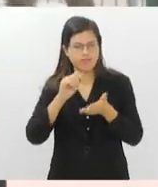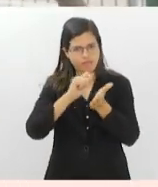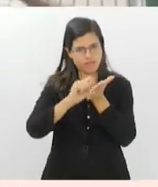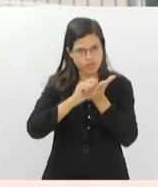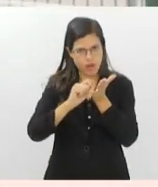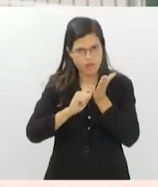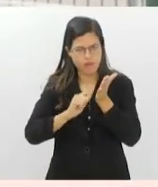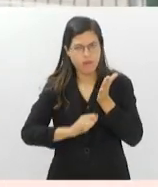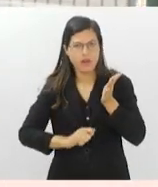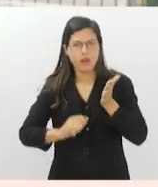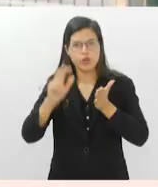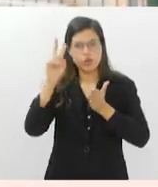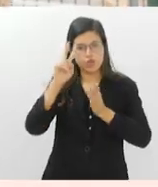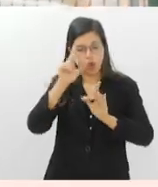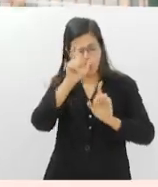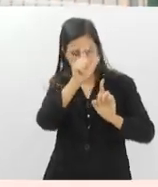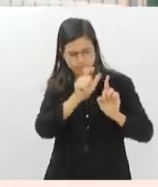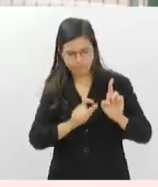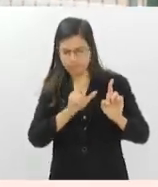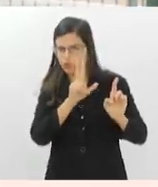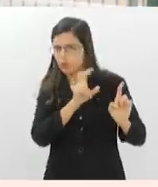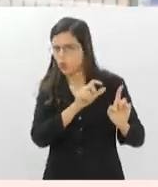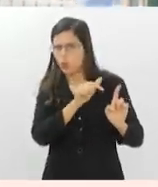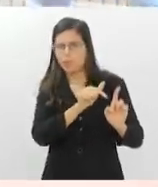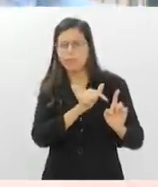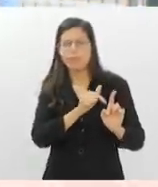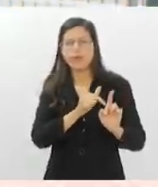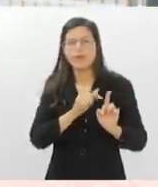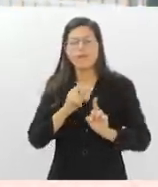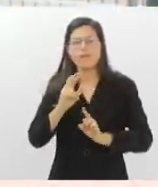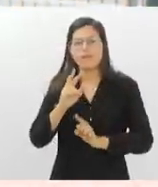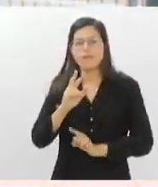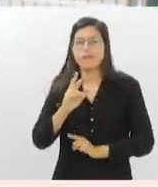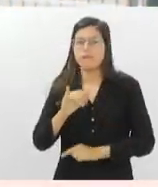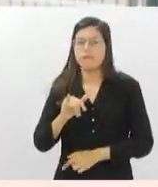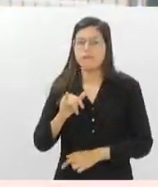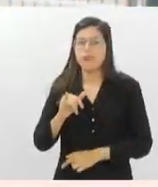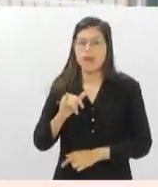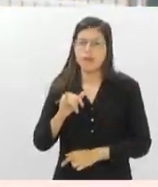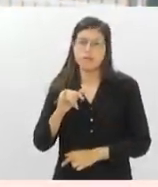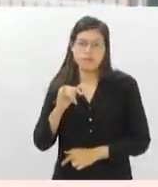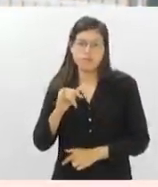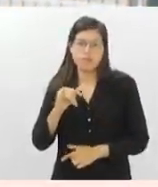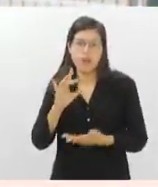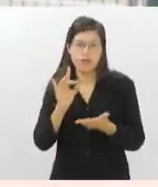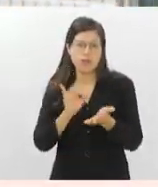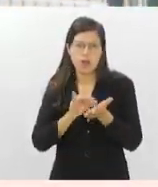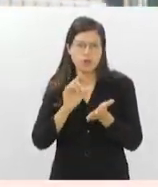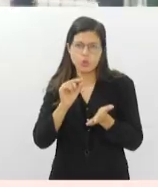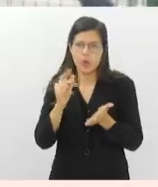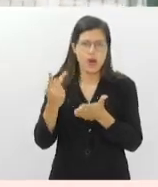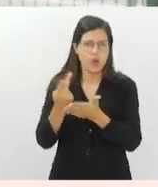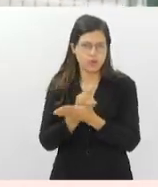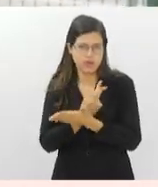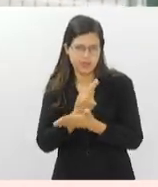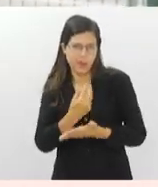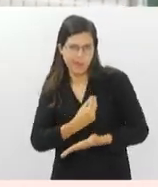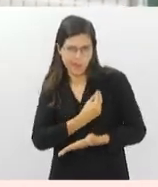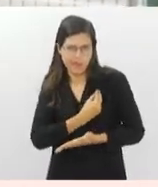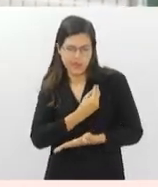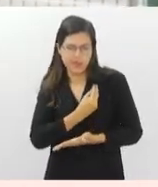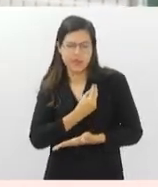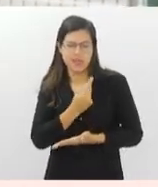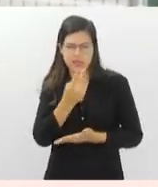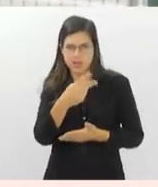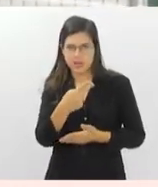história da vida de alguém, então você vai trazer os fatos, né? O que aconteceu realmente.